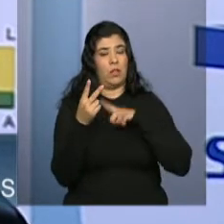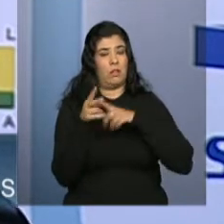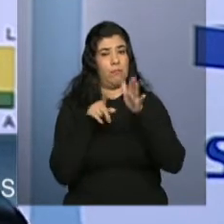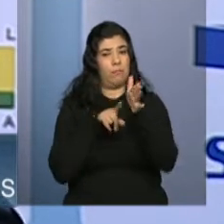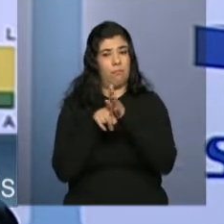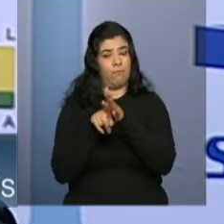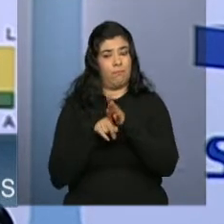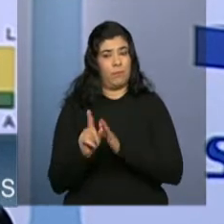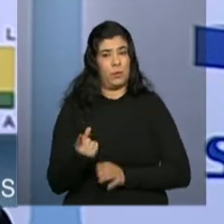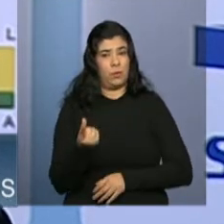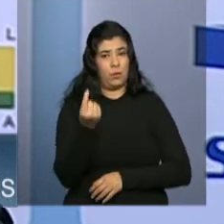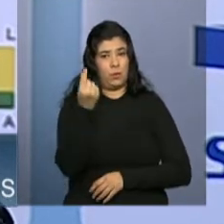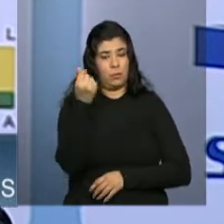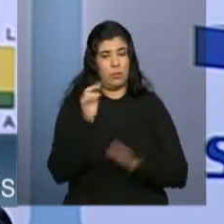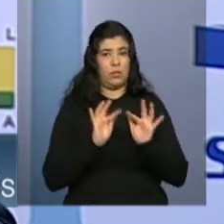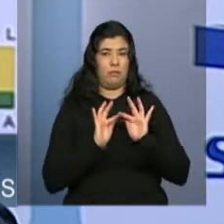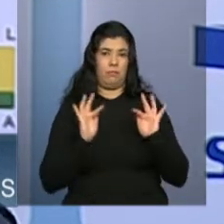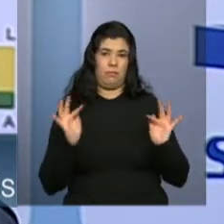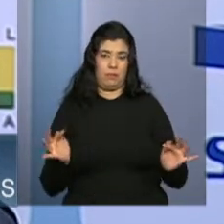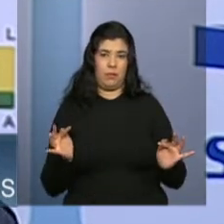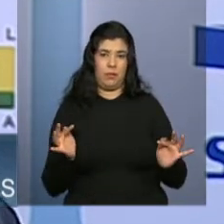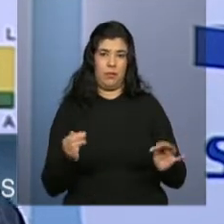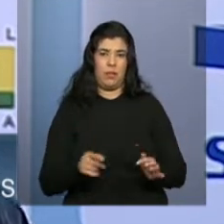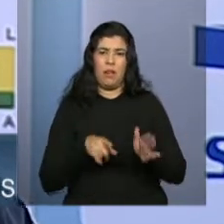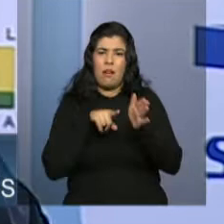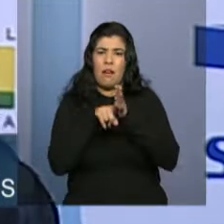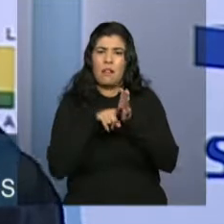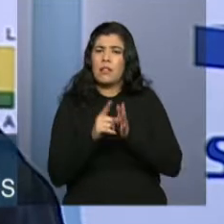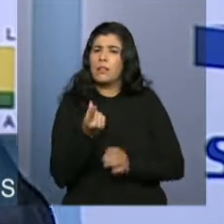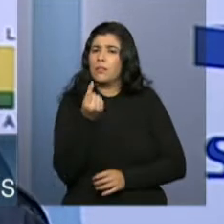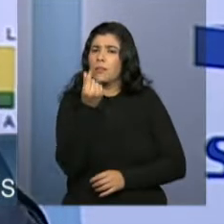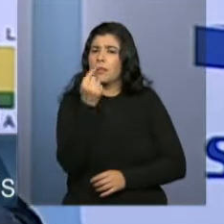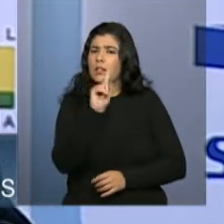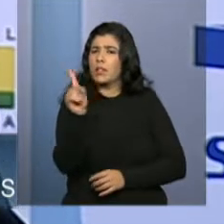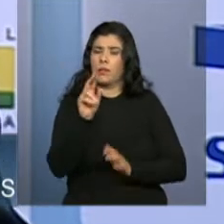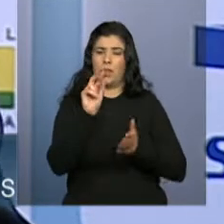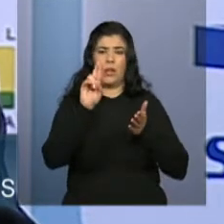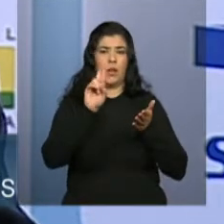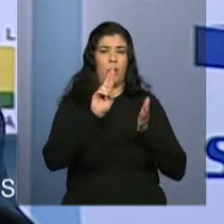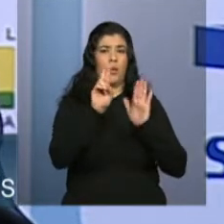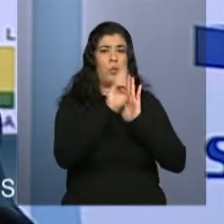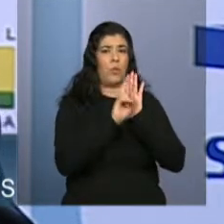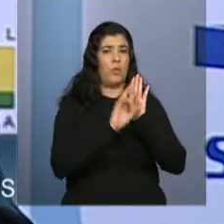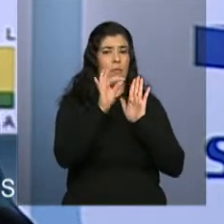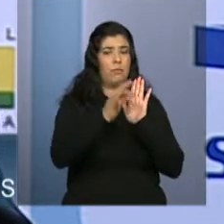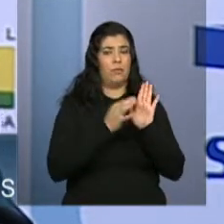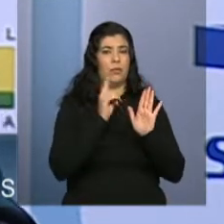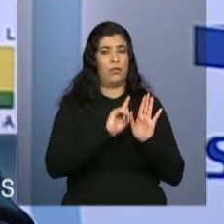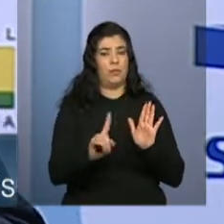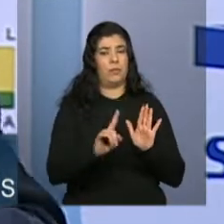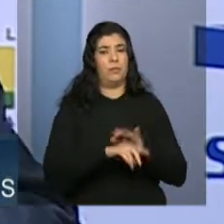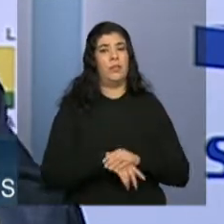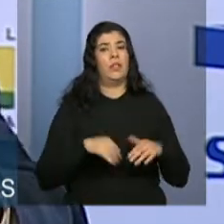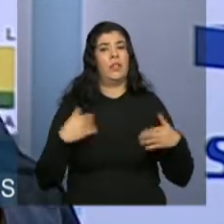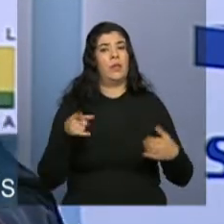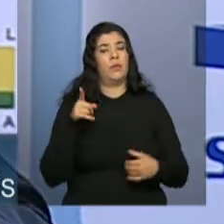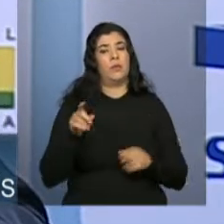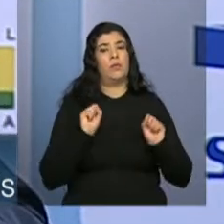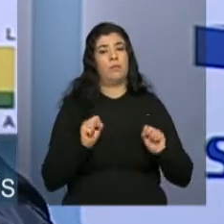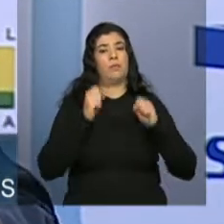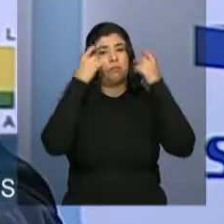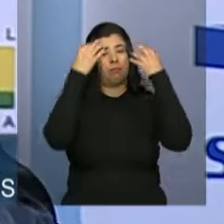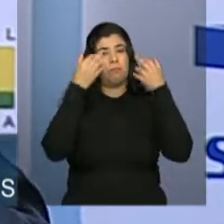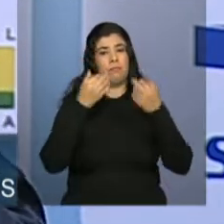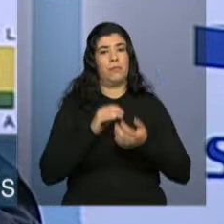preço simplificada né análise do preço é que a gente está falando de registro análise do preço que compõem o registro com isso pode